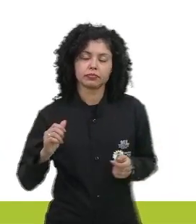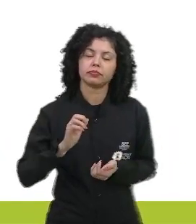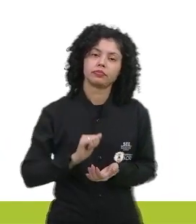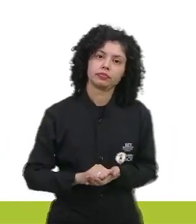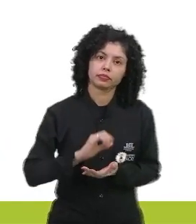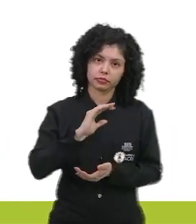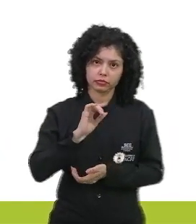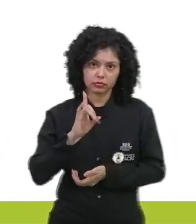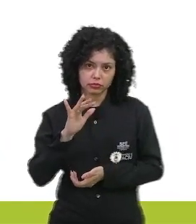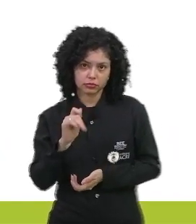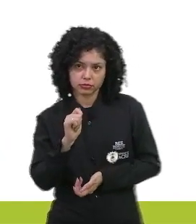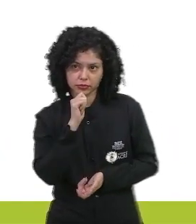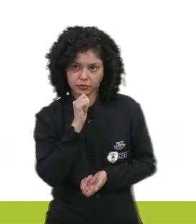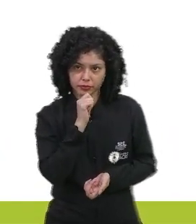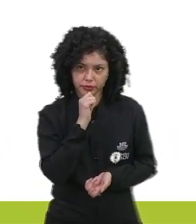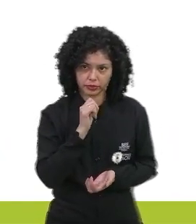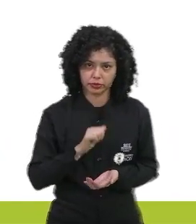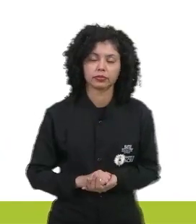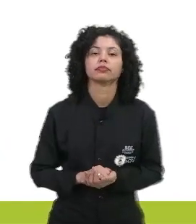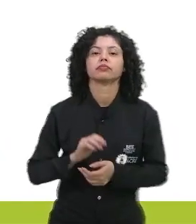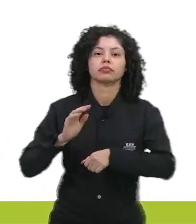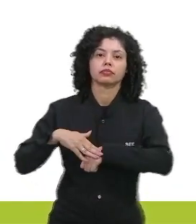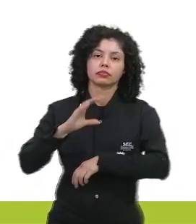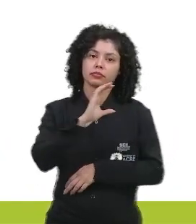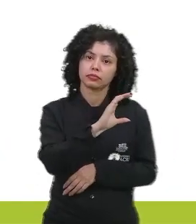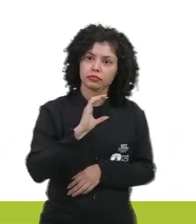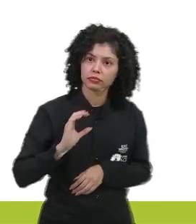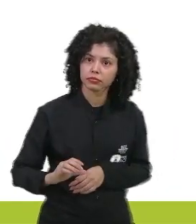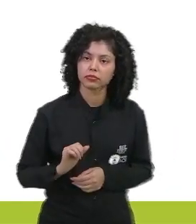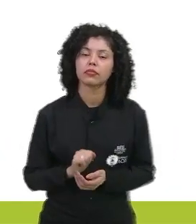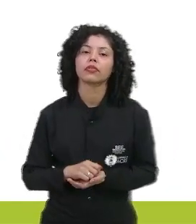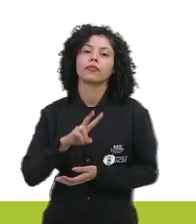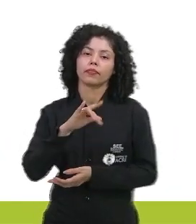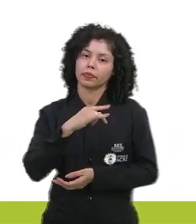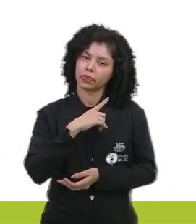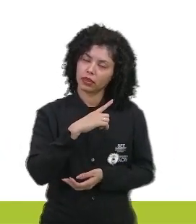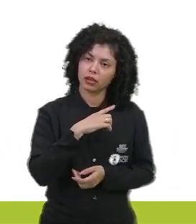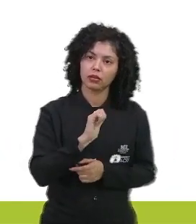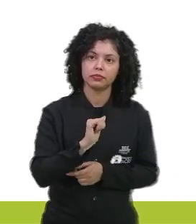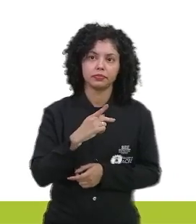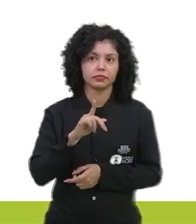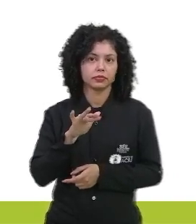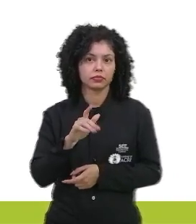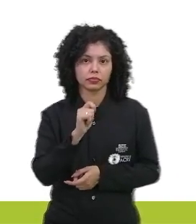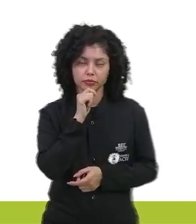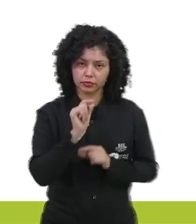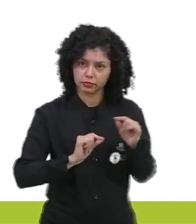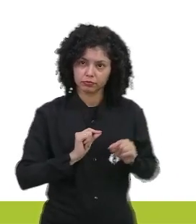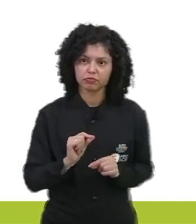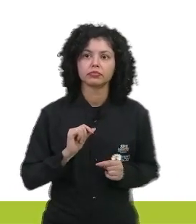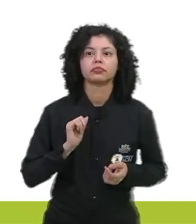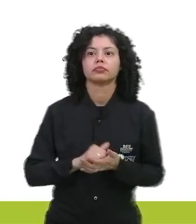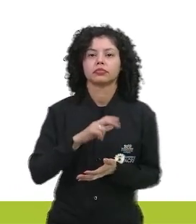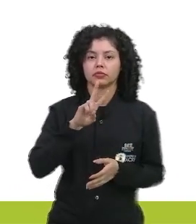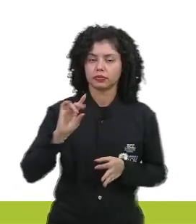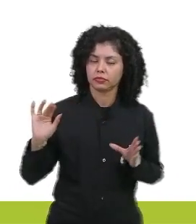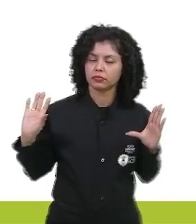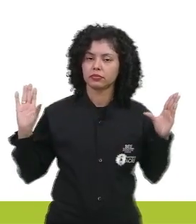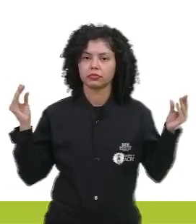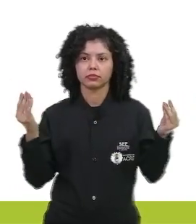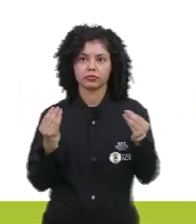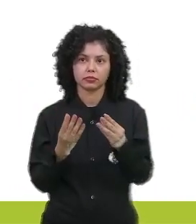mais carbonos tiver essa cadeia ela se torna uma cadeia apolar. Daí vem uma